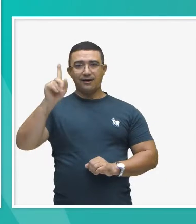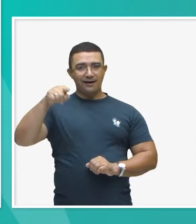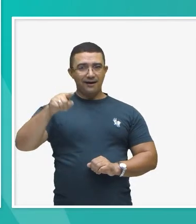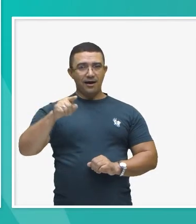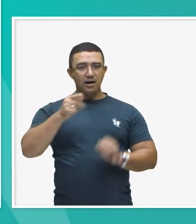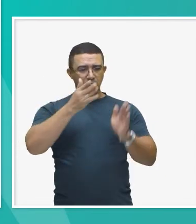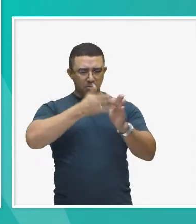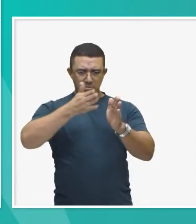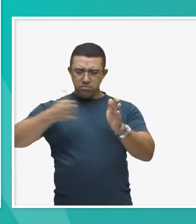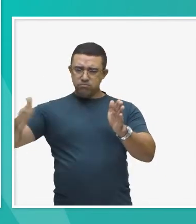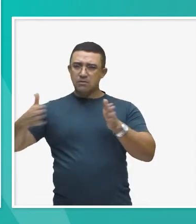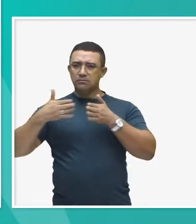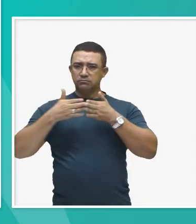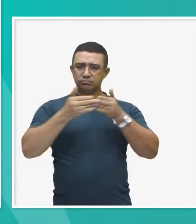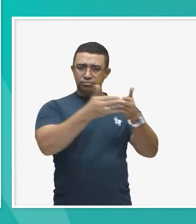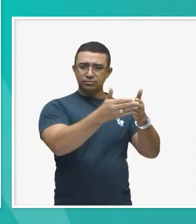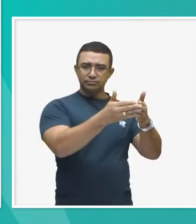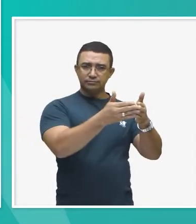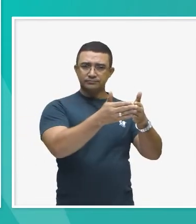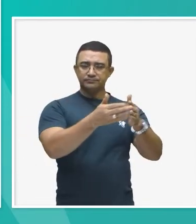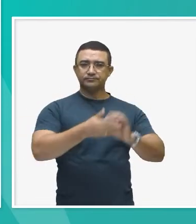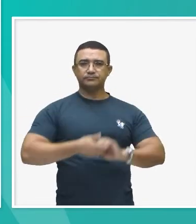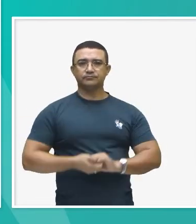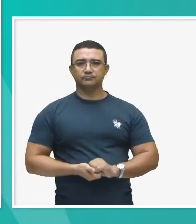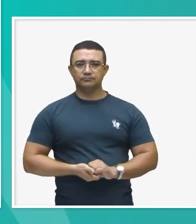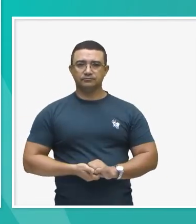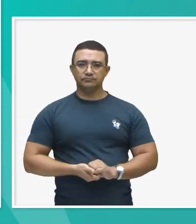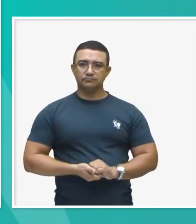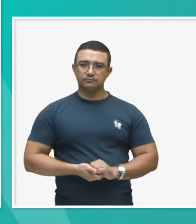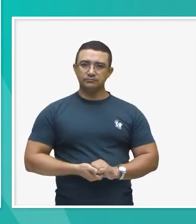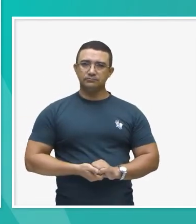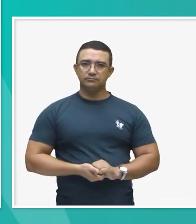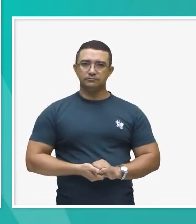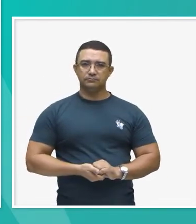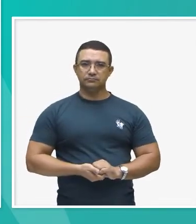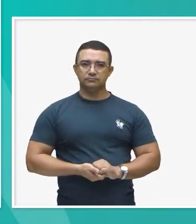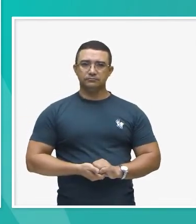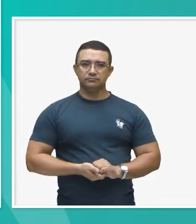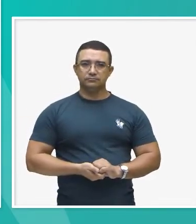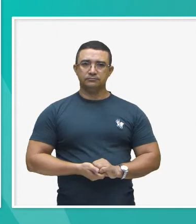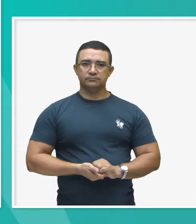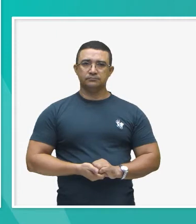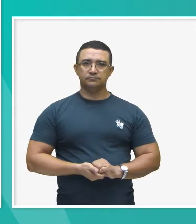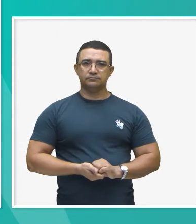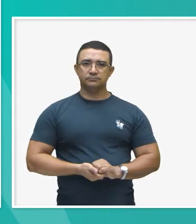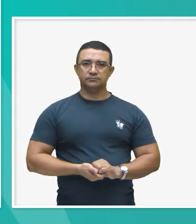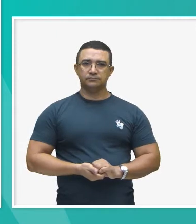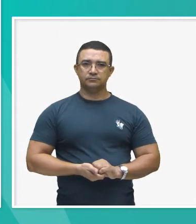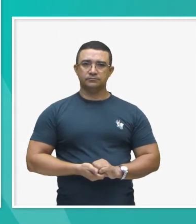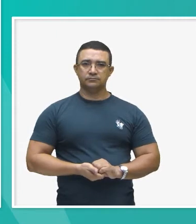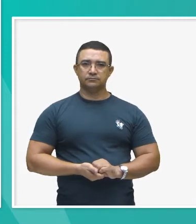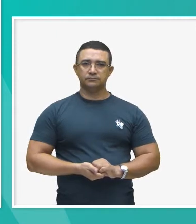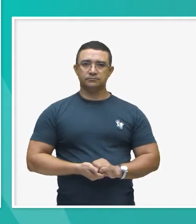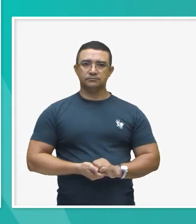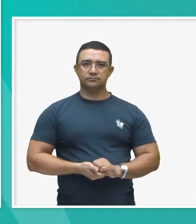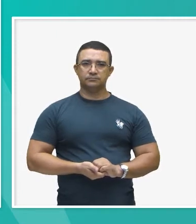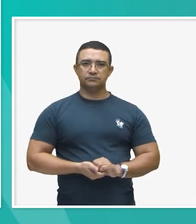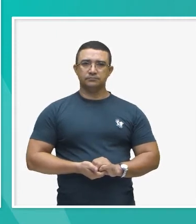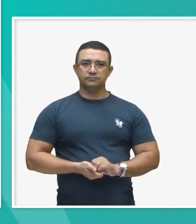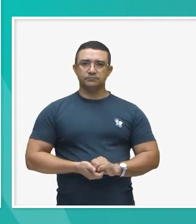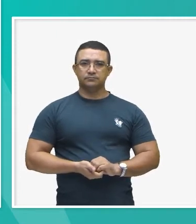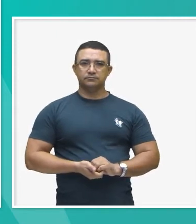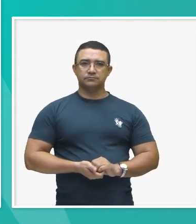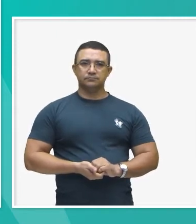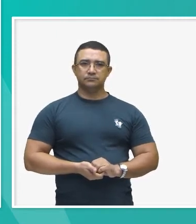são ambientalistas. Ok? Então, vamos ver qual delas concorda e faz sentido na